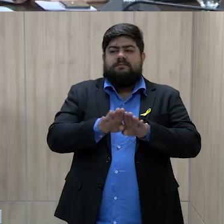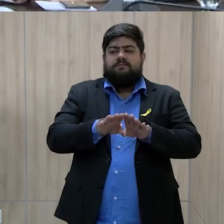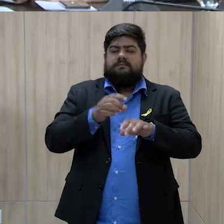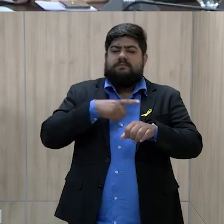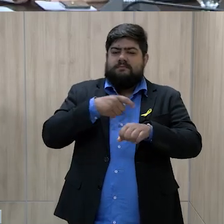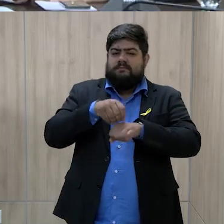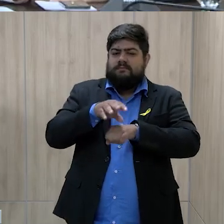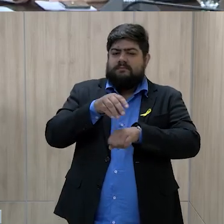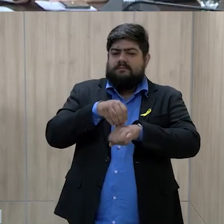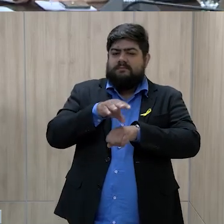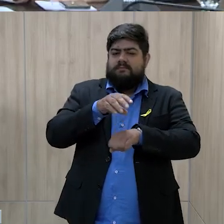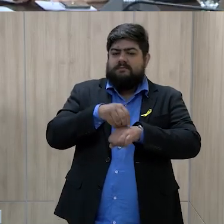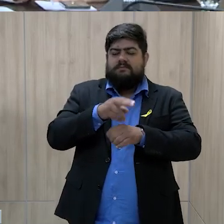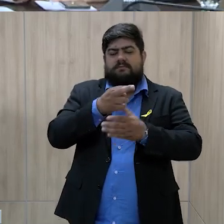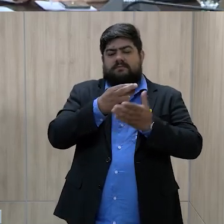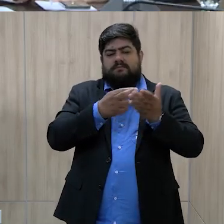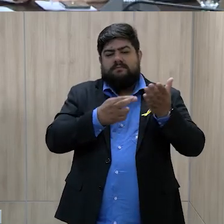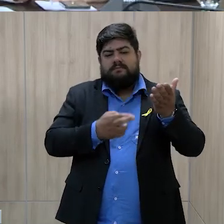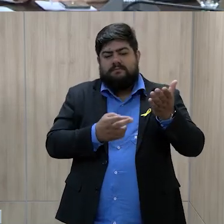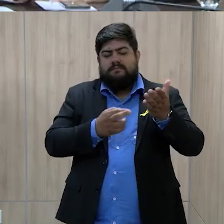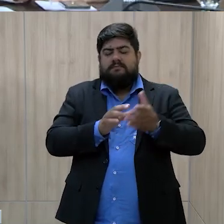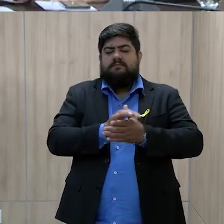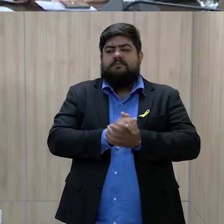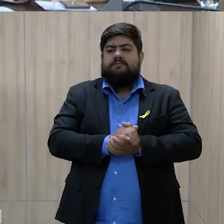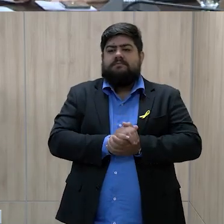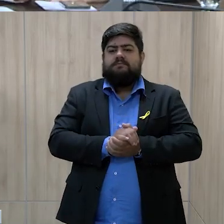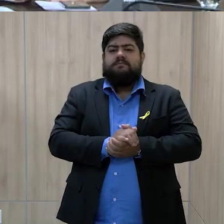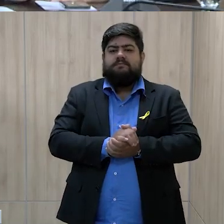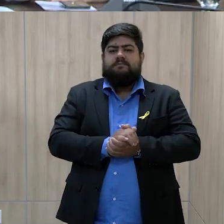encontra-se também instruído comparecer